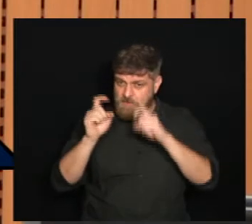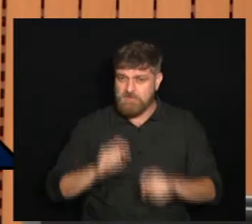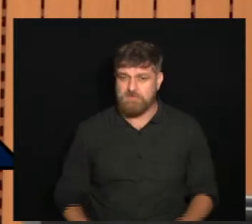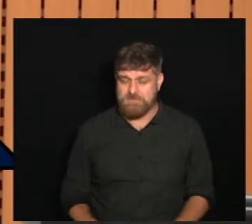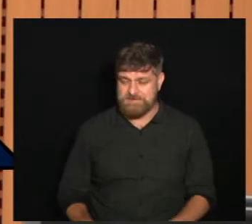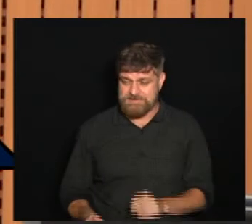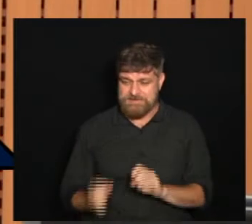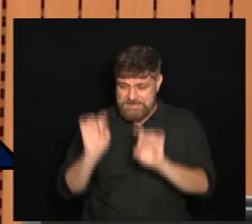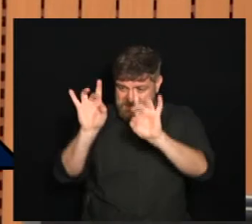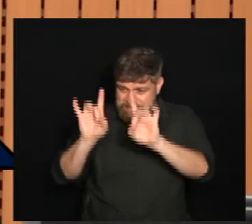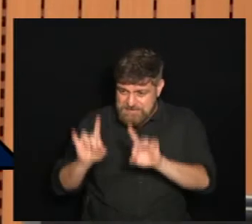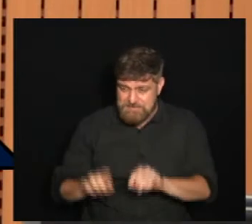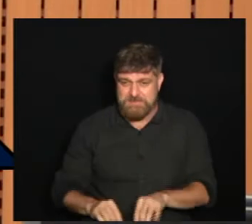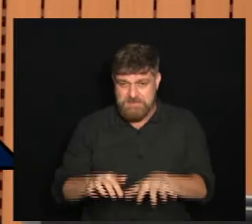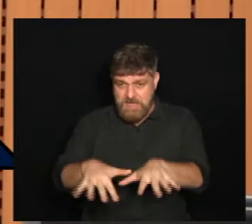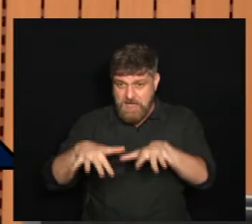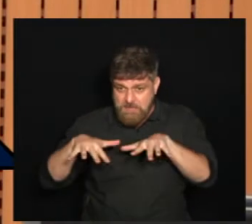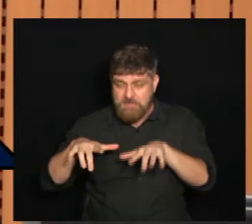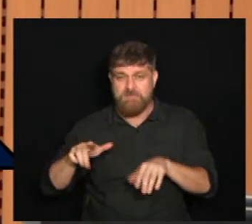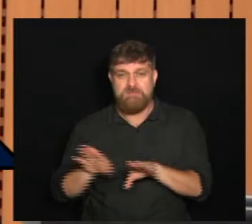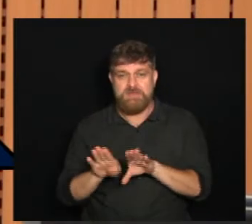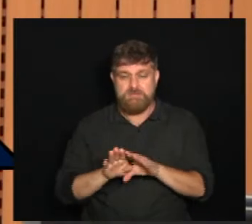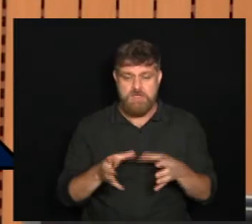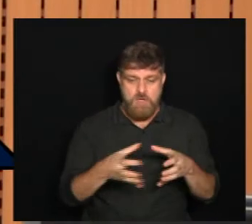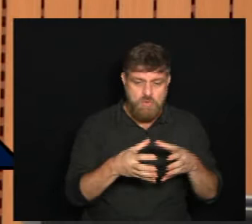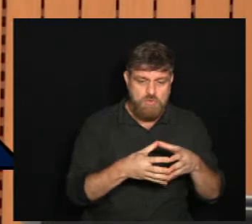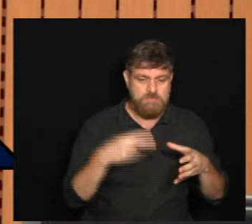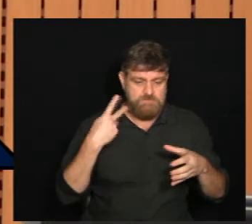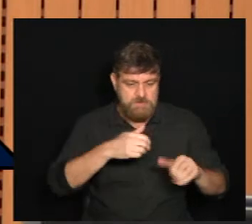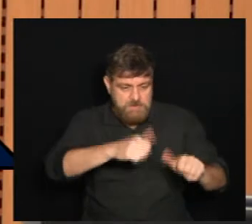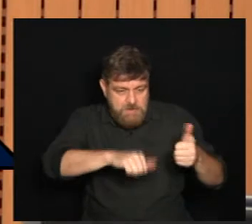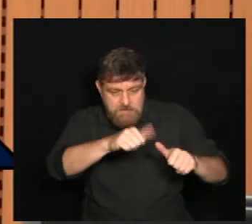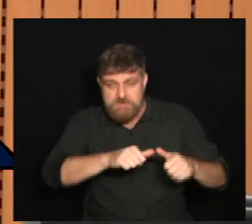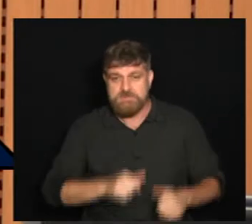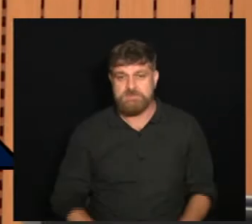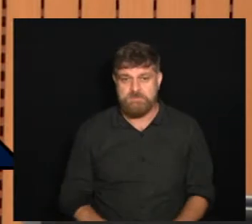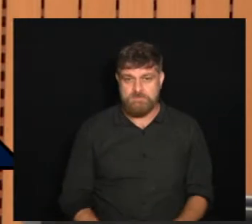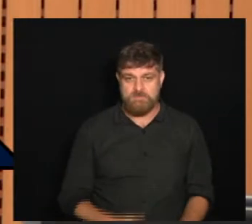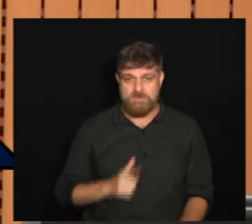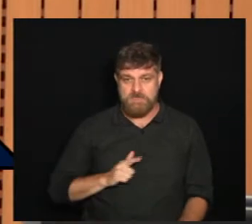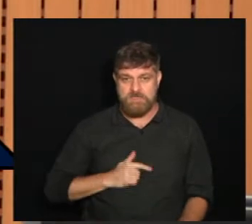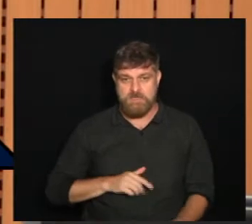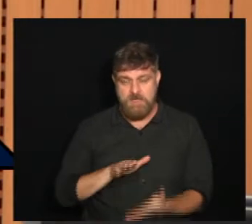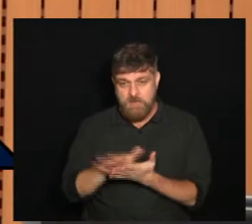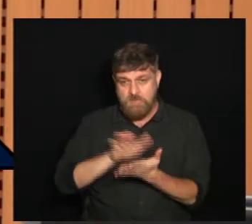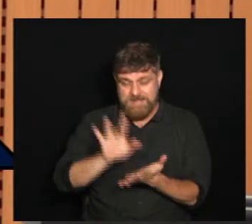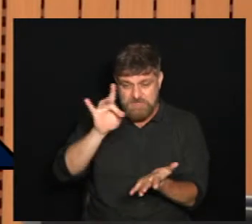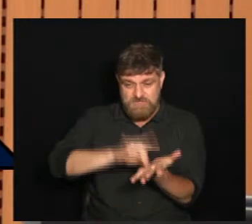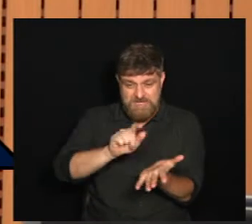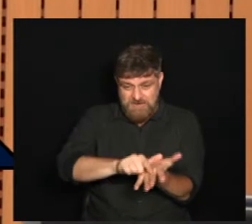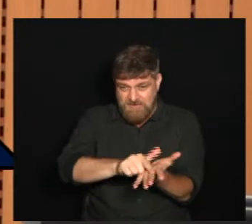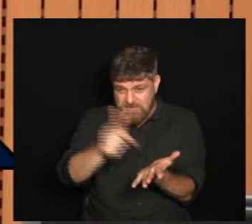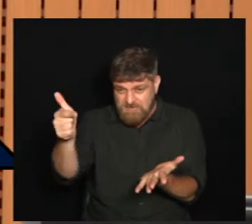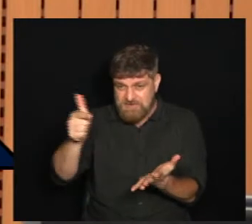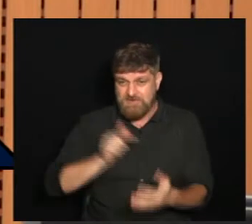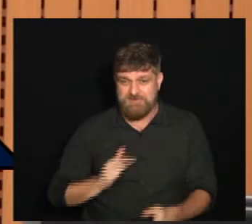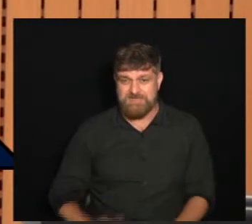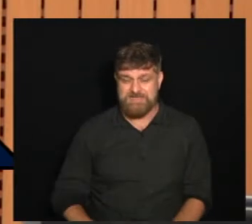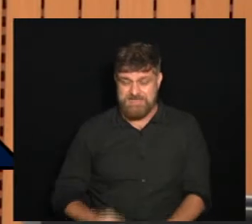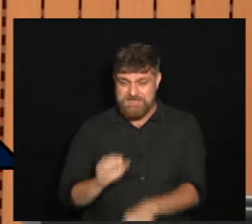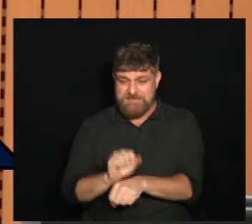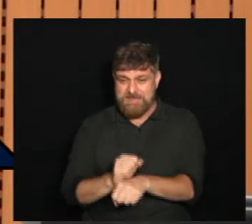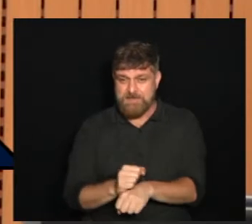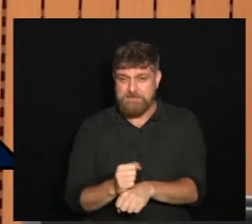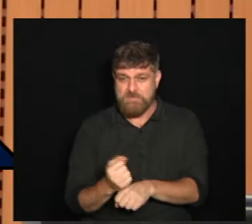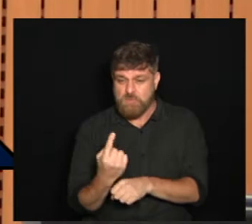remotas, plenárias, extraordinárias e das comissões da Casa serão convocadas por meio de publicação no Diário Oficial do Município com antecedência mínima